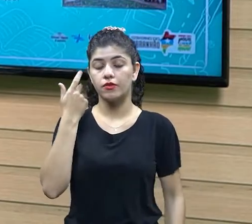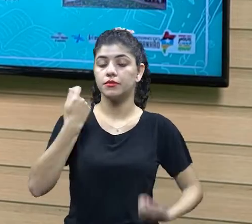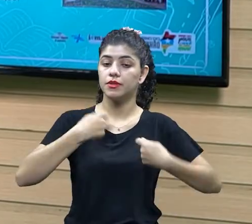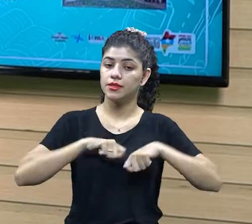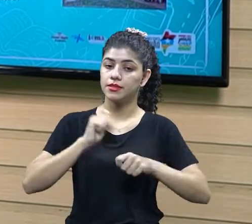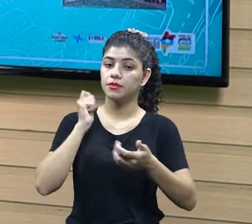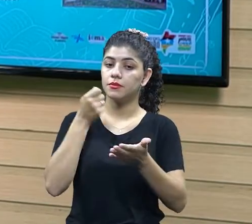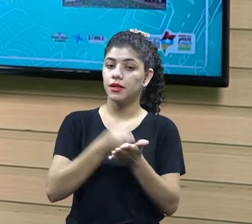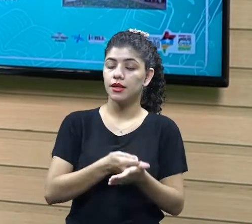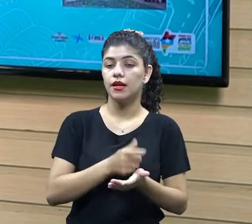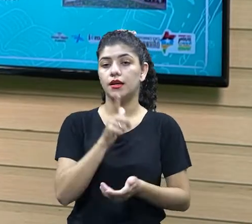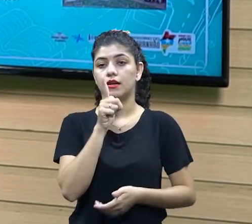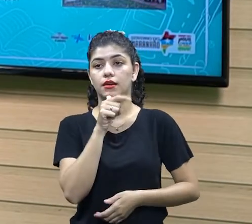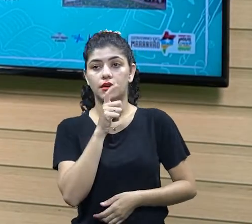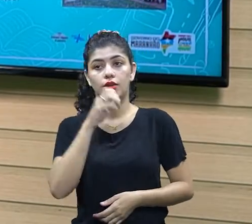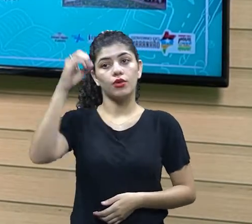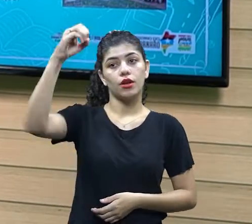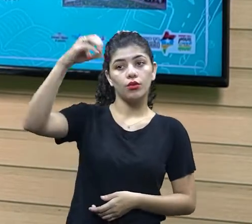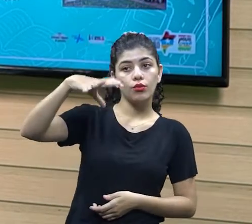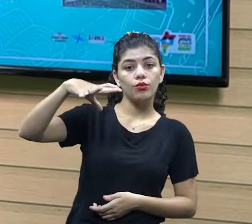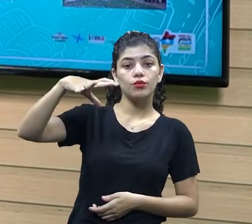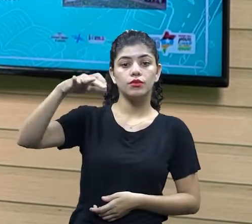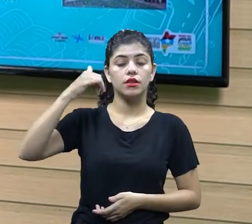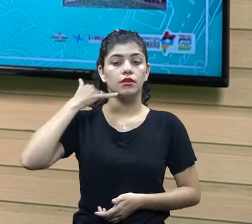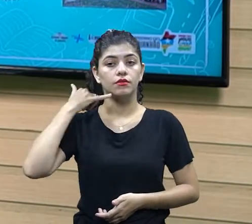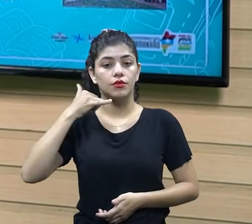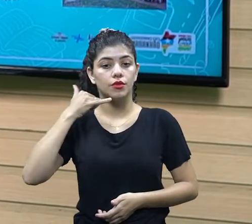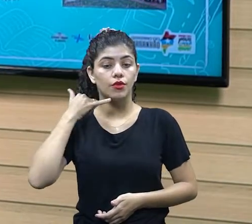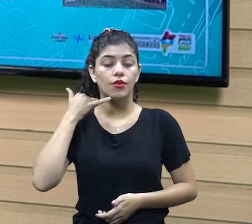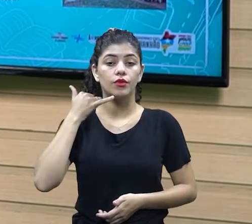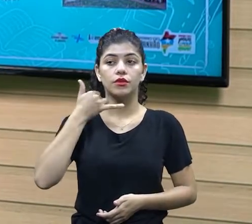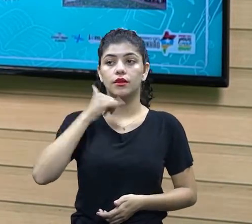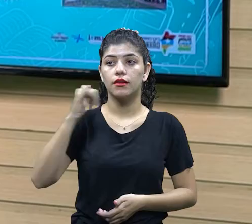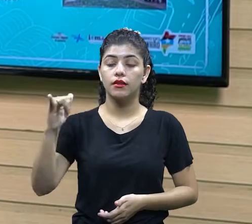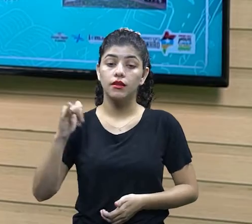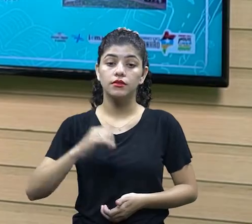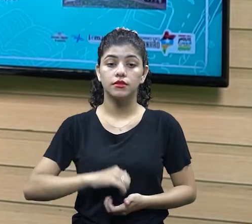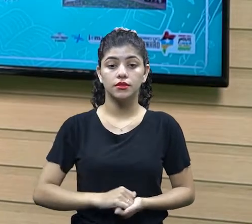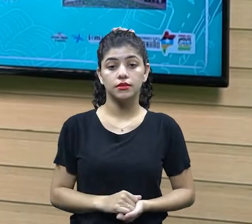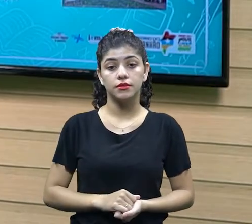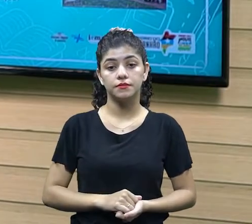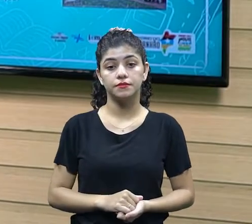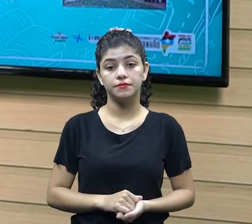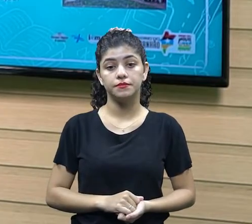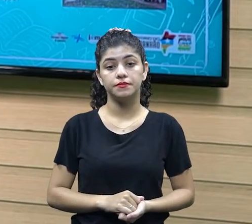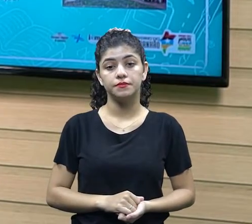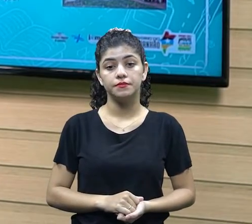que pagar água, luz, telefone, energia elétrica,